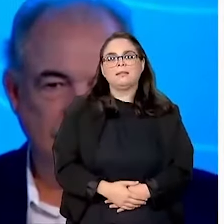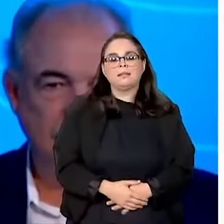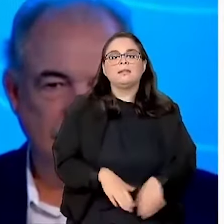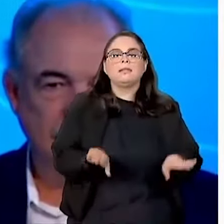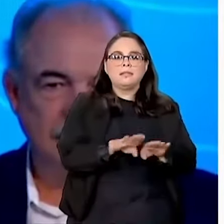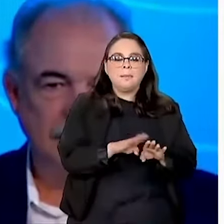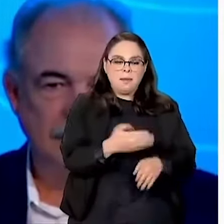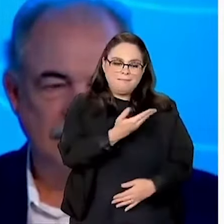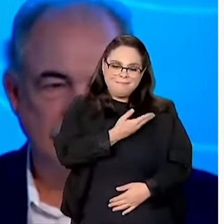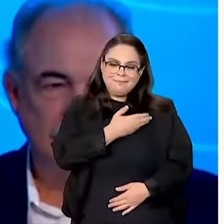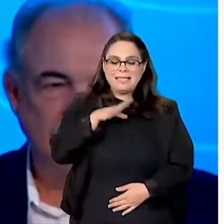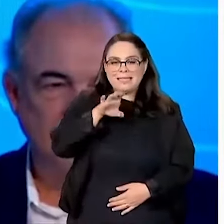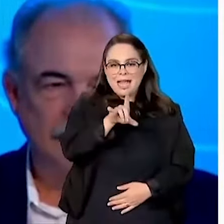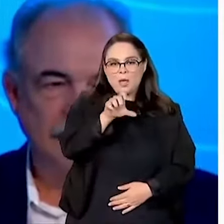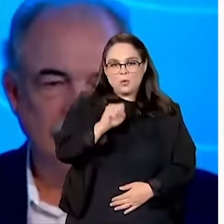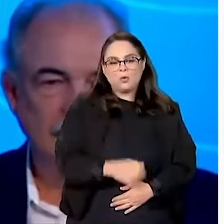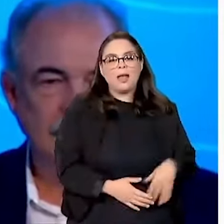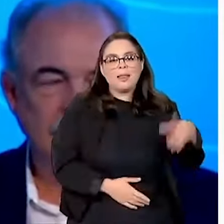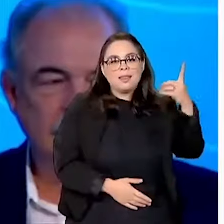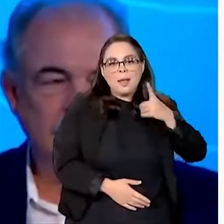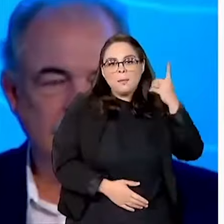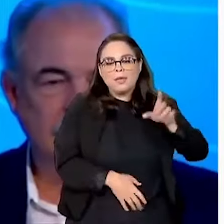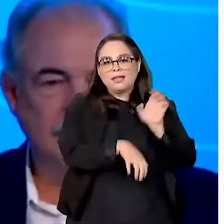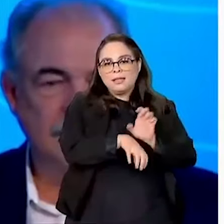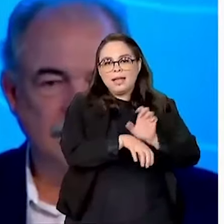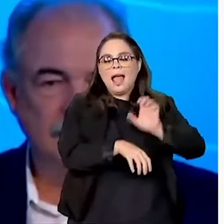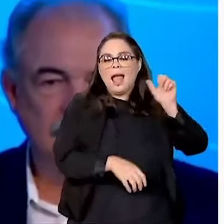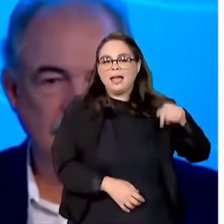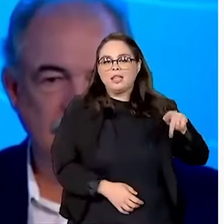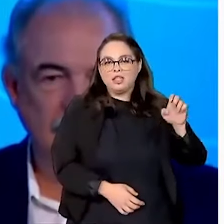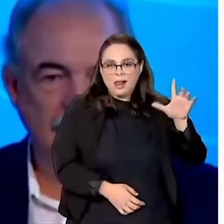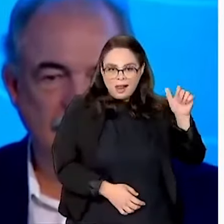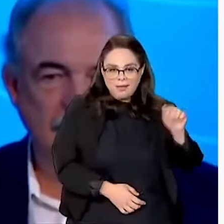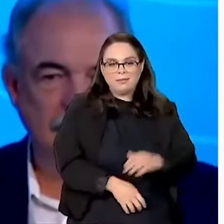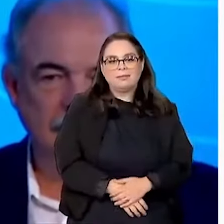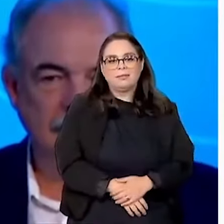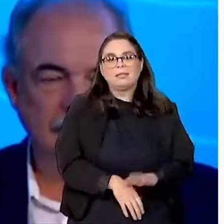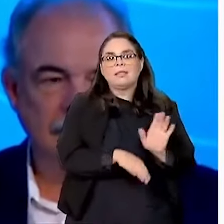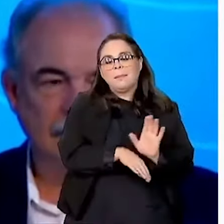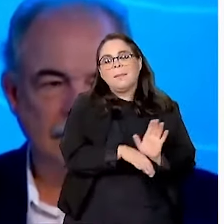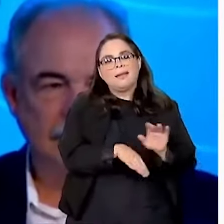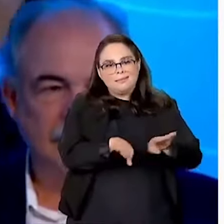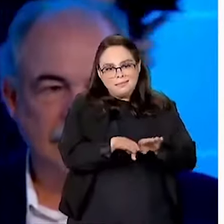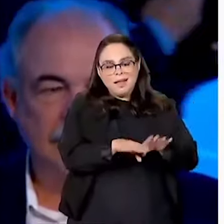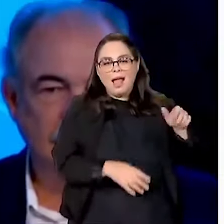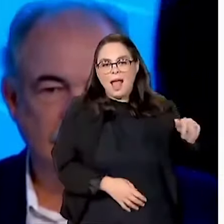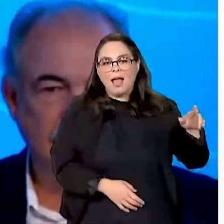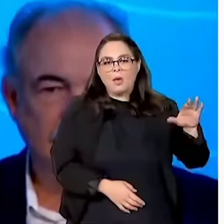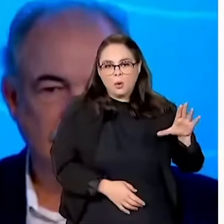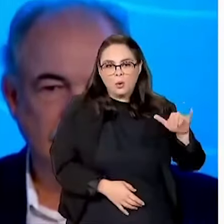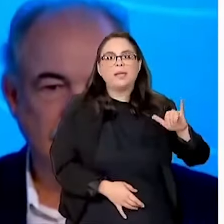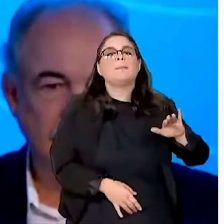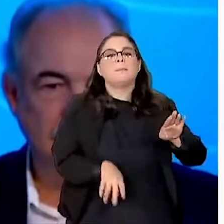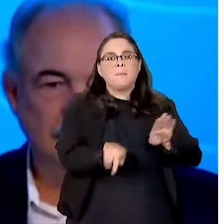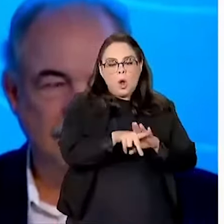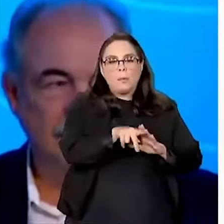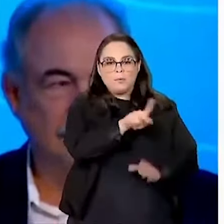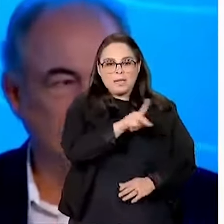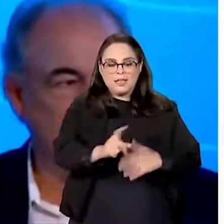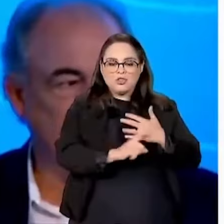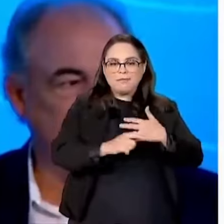Celso Pancera, a deputada estadual Ângela Perugin, o Reginaldo Arcuri, presidente executivo do Grupo Farma